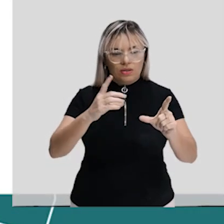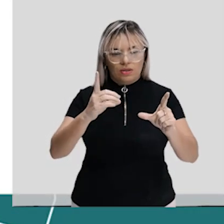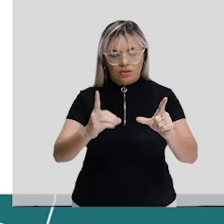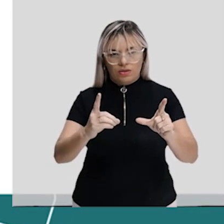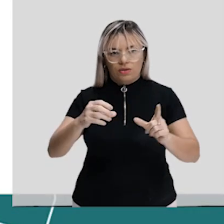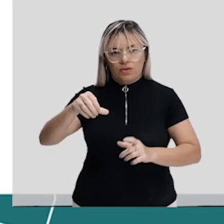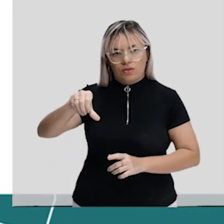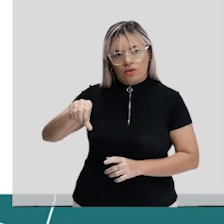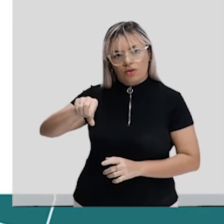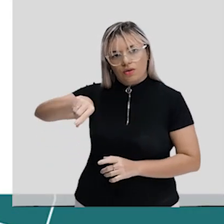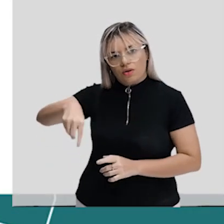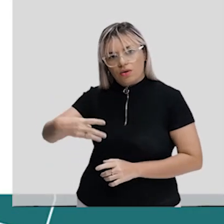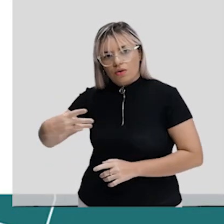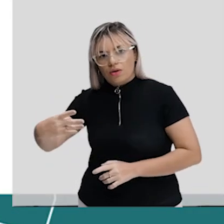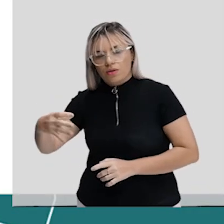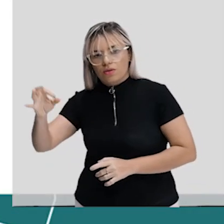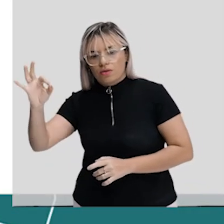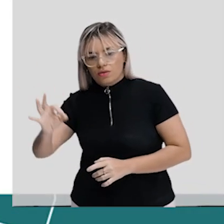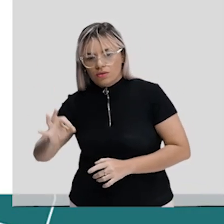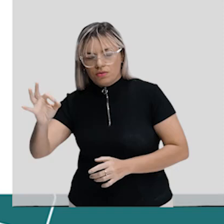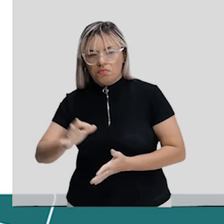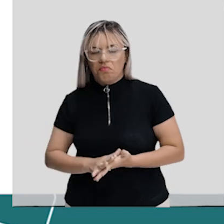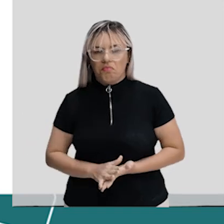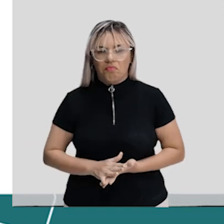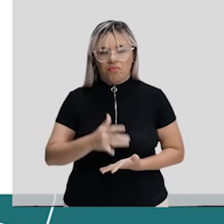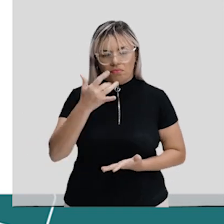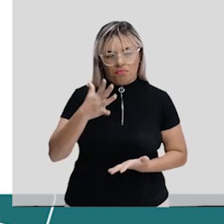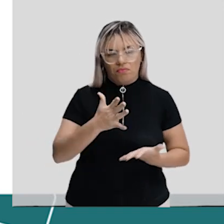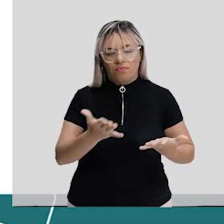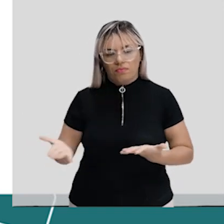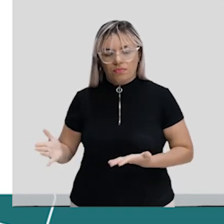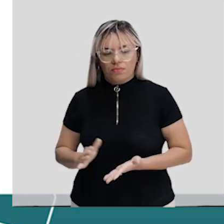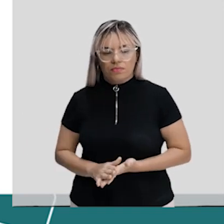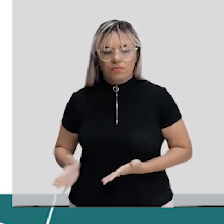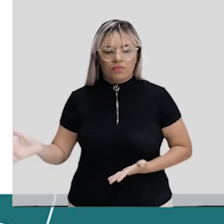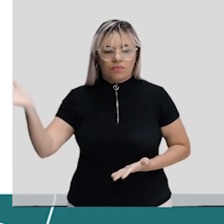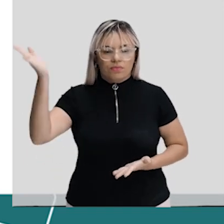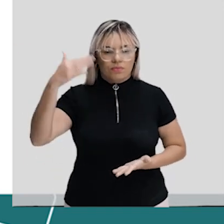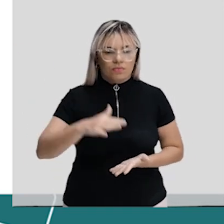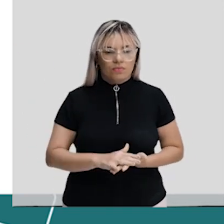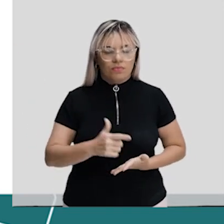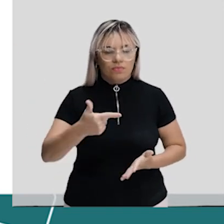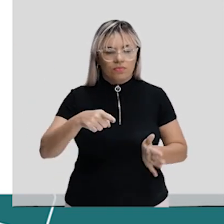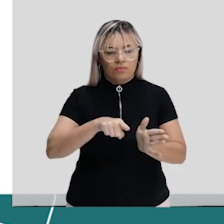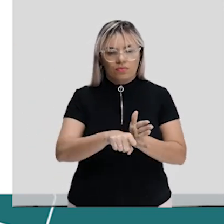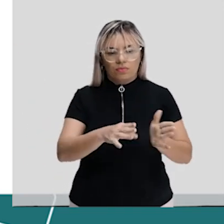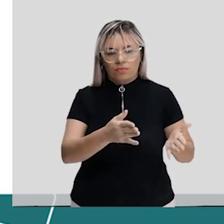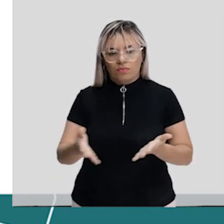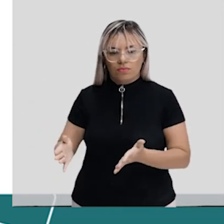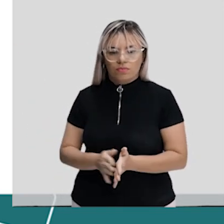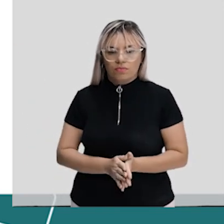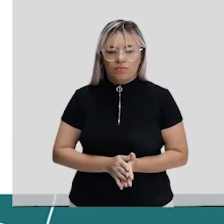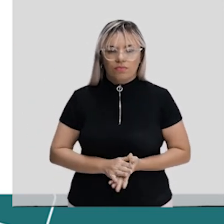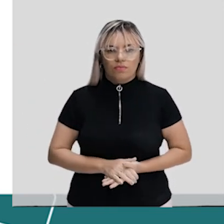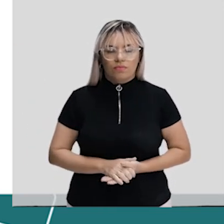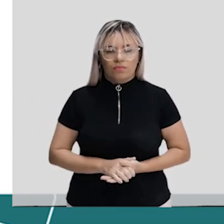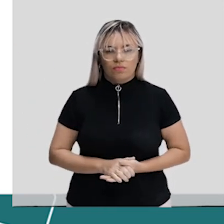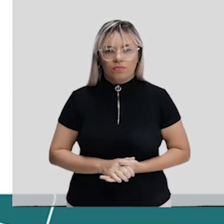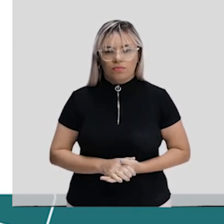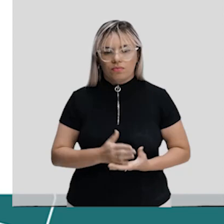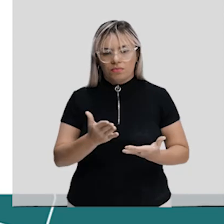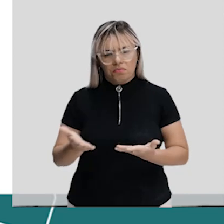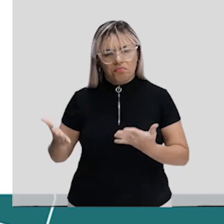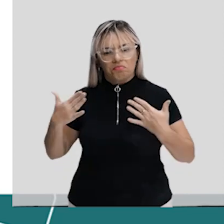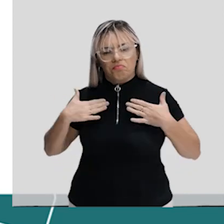dado, 9,4%. Beleza? Então vamos lá, turminha, para a segunda questão. Olha, questão